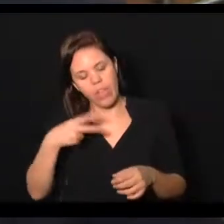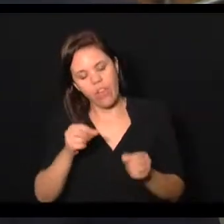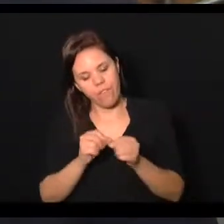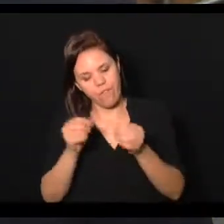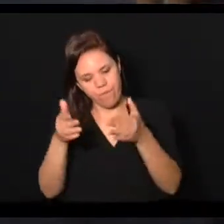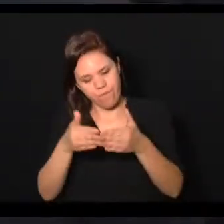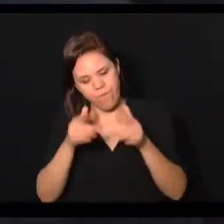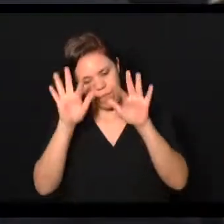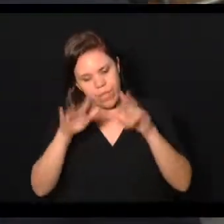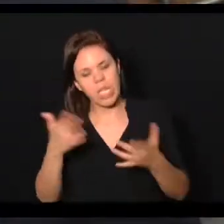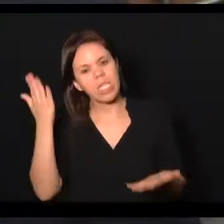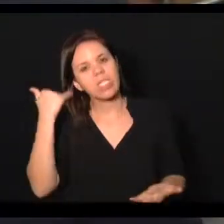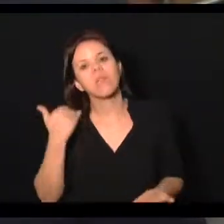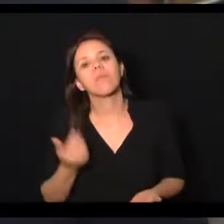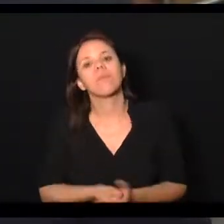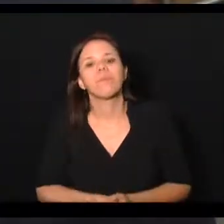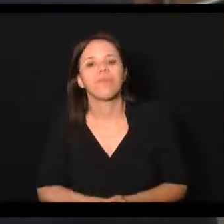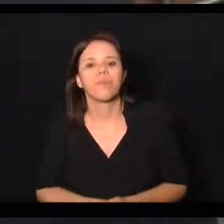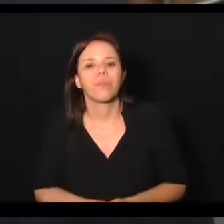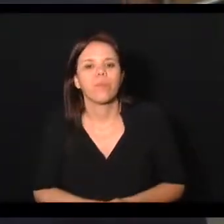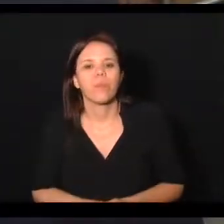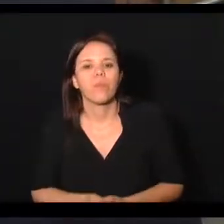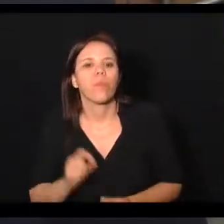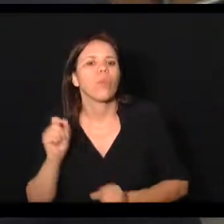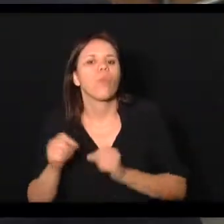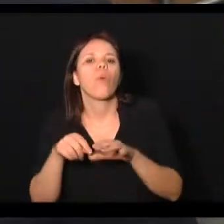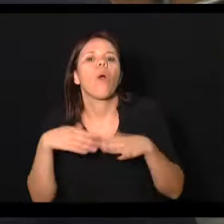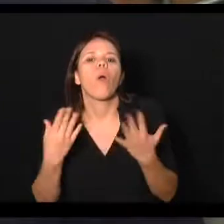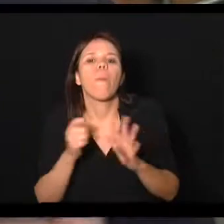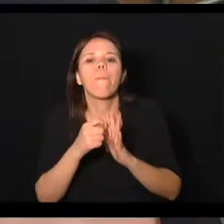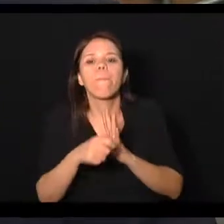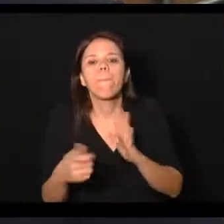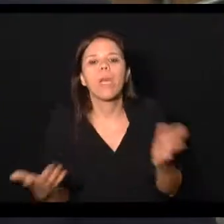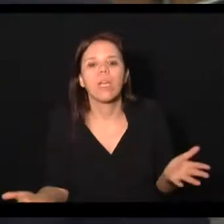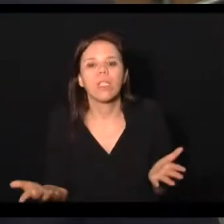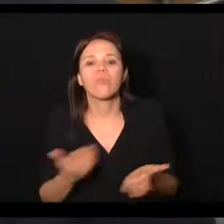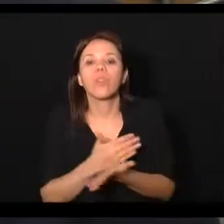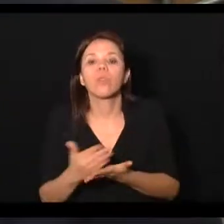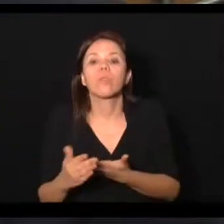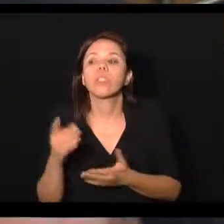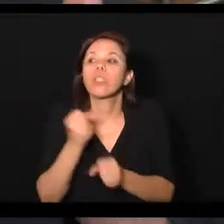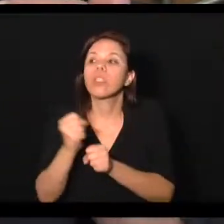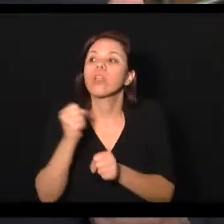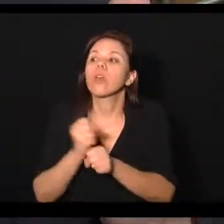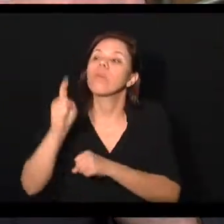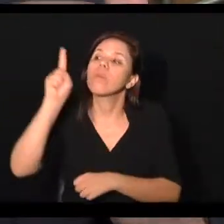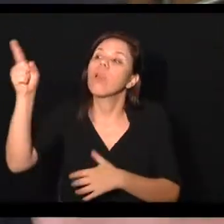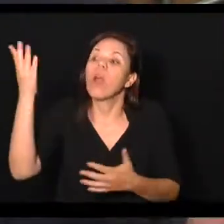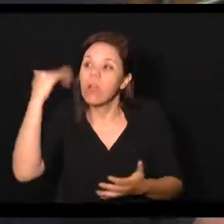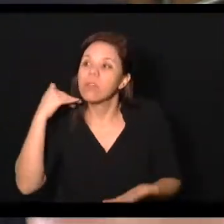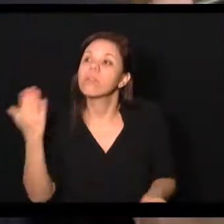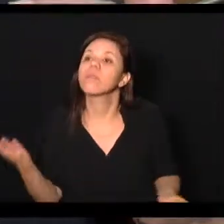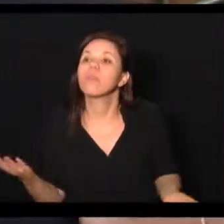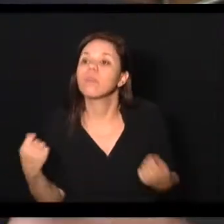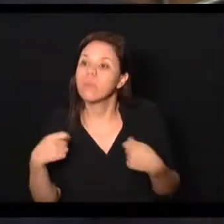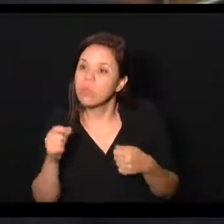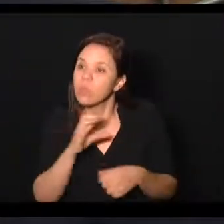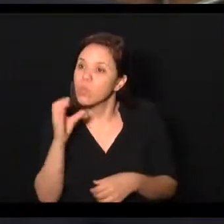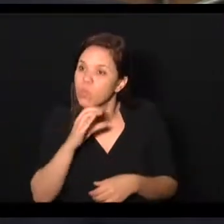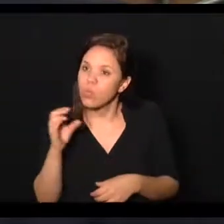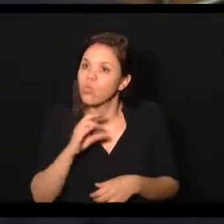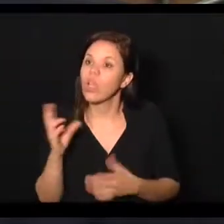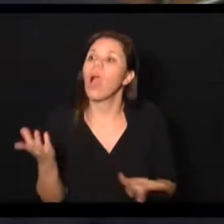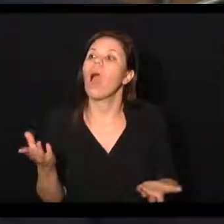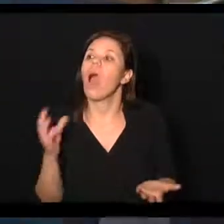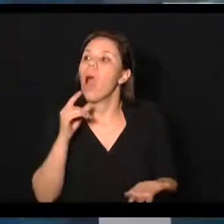informação para saber que mês que vai ser começadas as obras para levar a água até